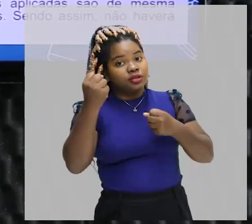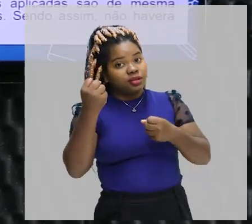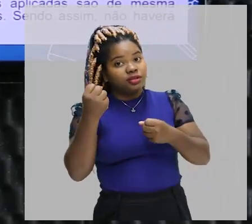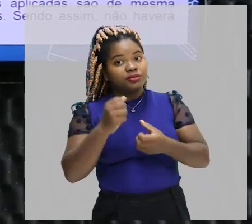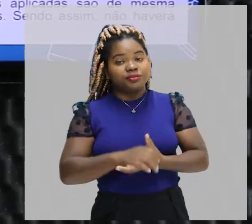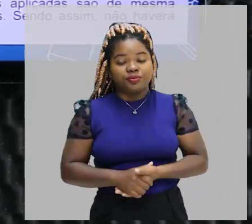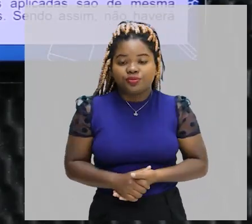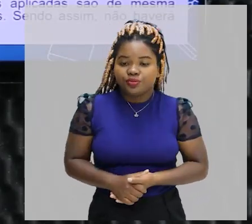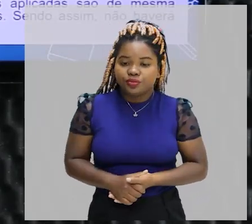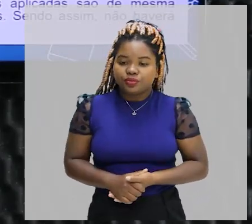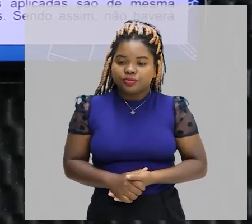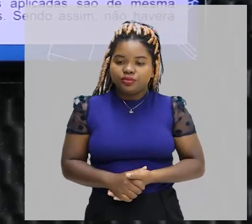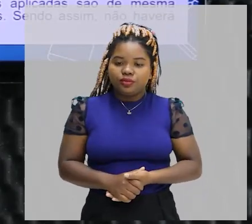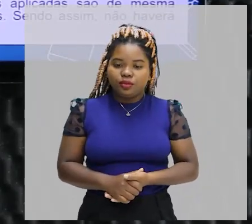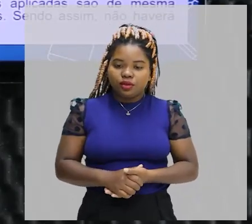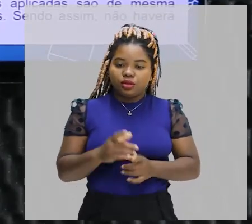na